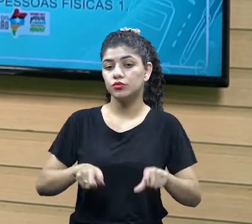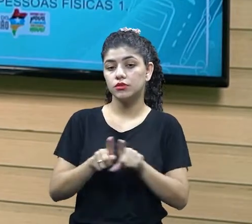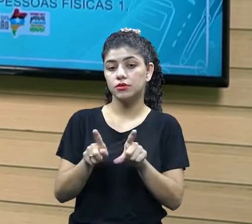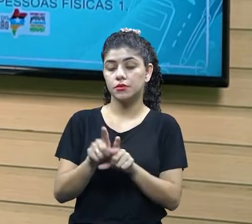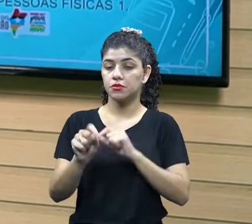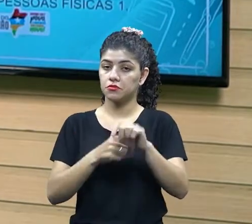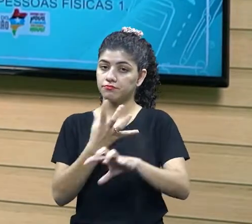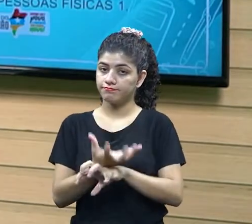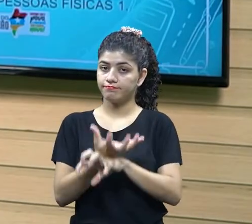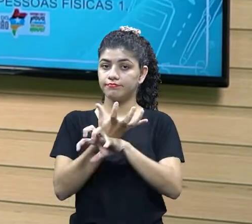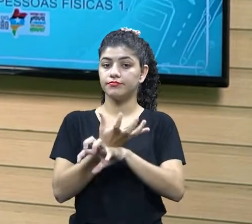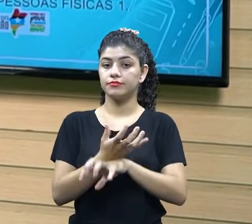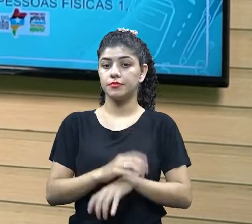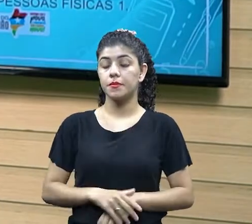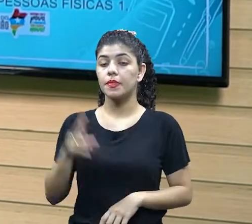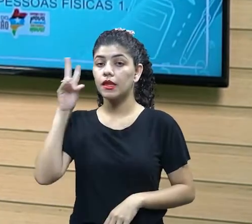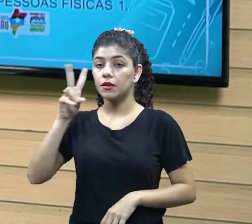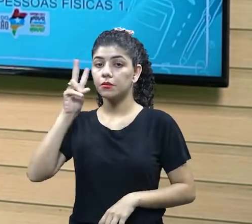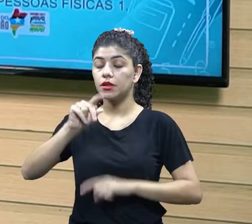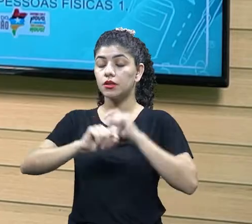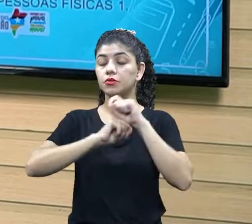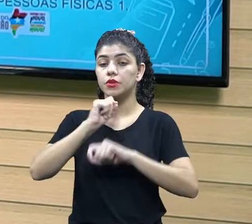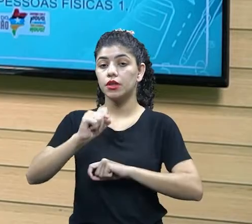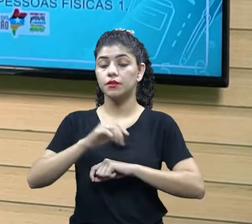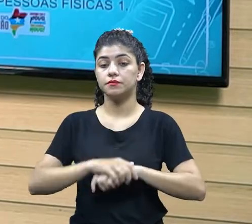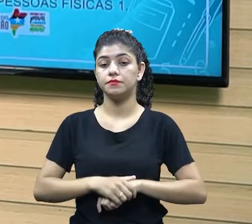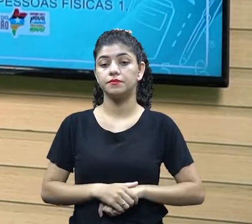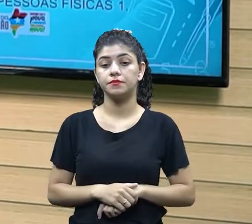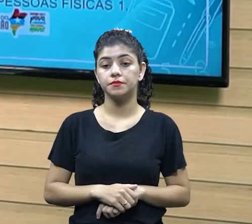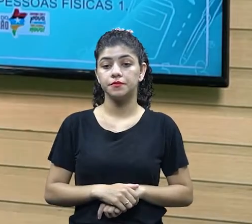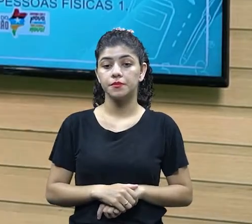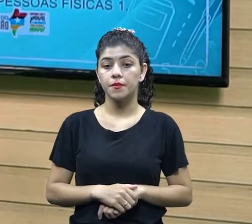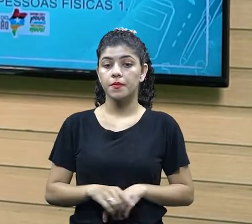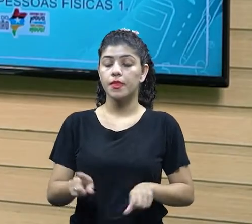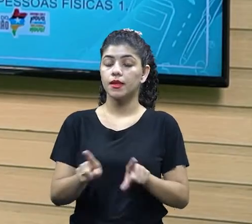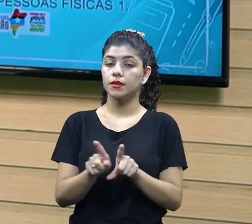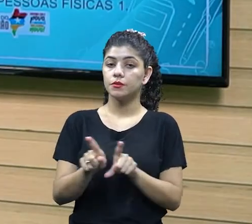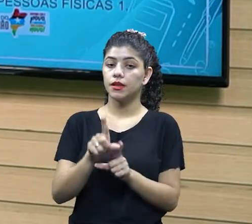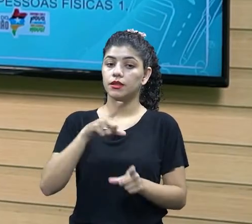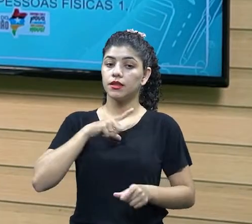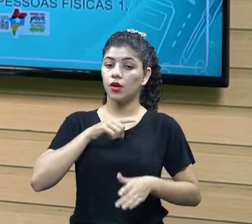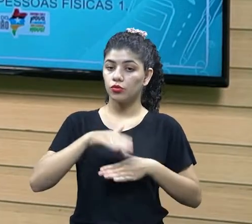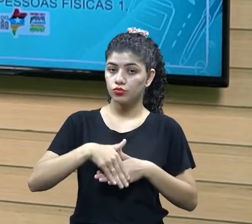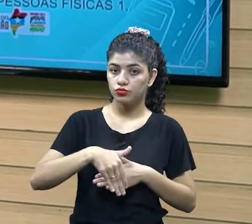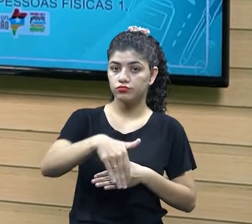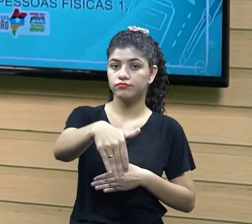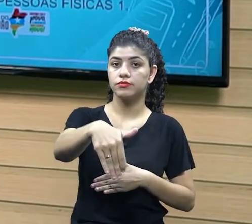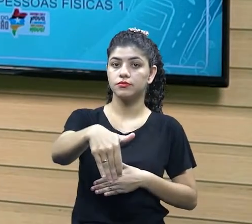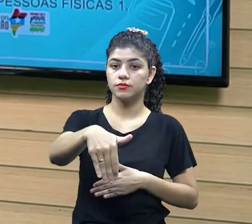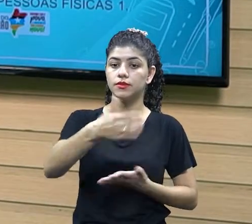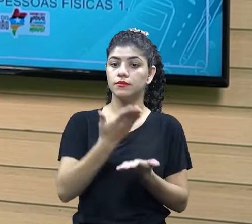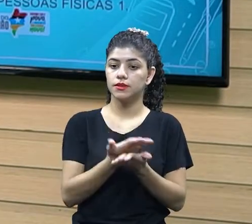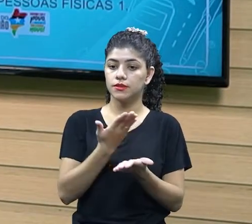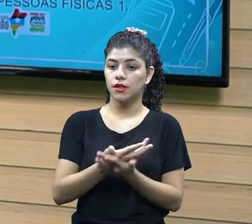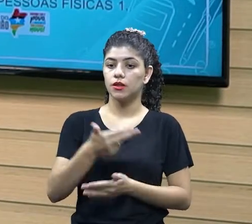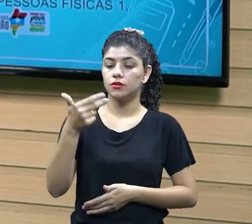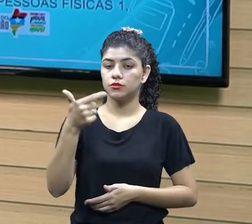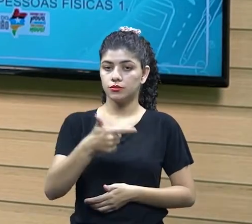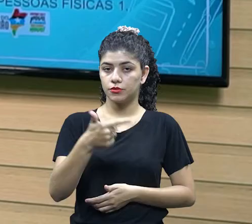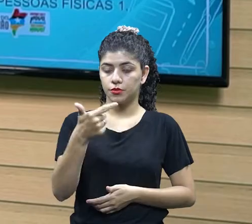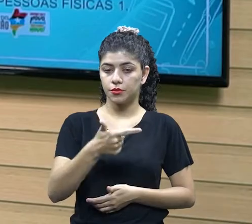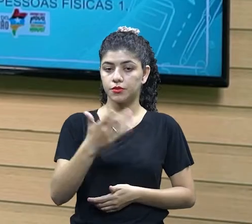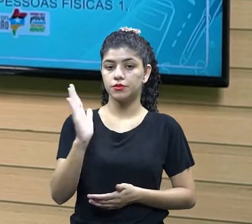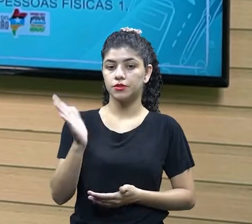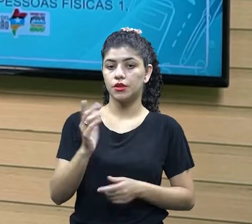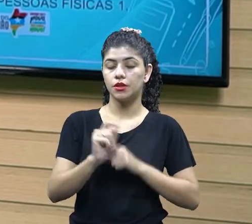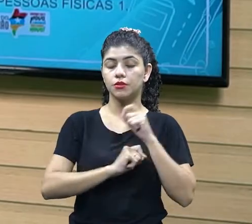dessa disciplina. Só lembrando, né, que nós também vamos ter a continuação dessa aula, que vai ser a parte 2,